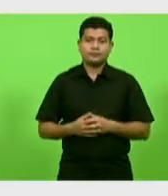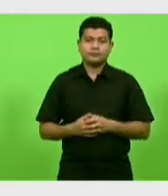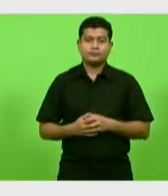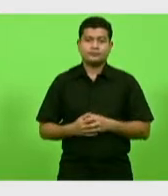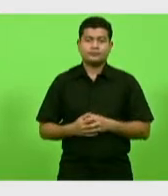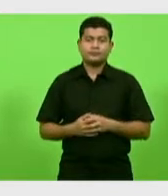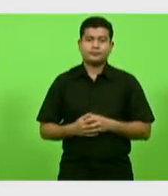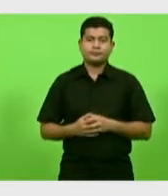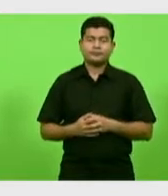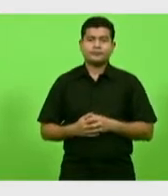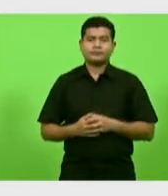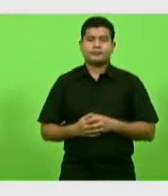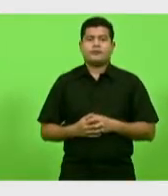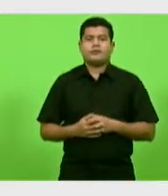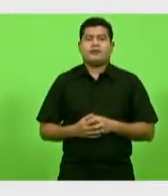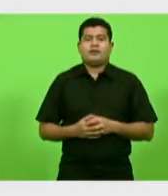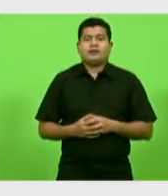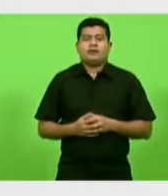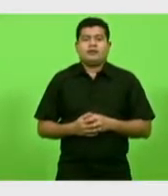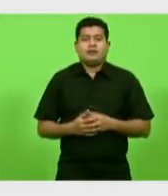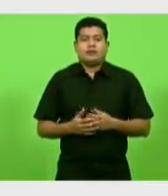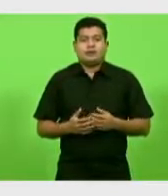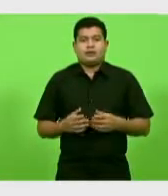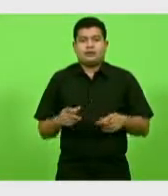Como vota deputado Laércio Schuster?